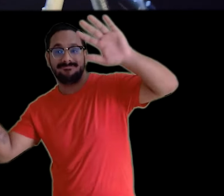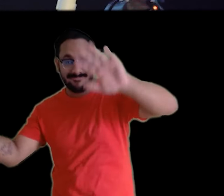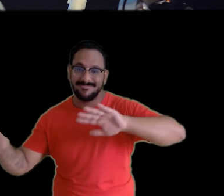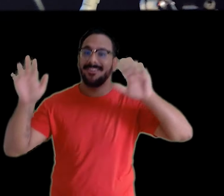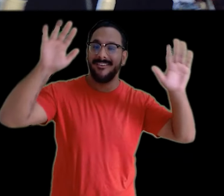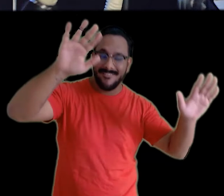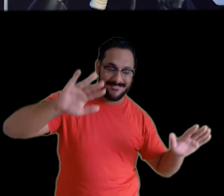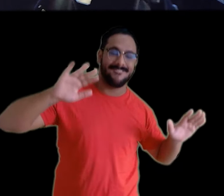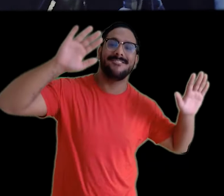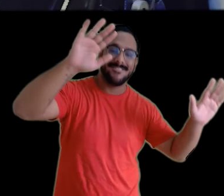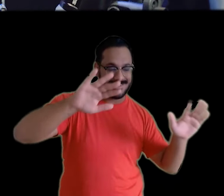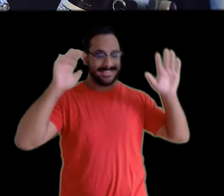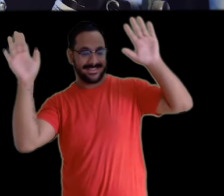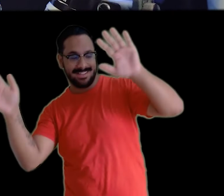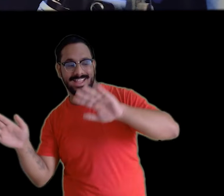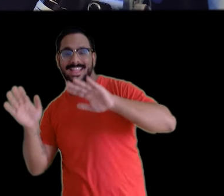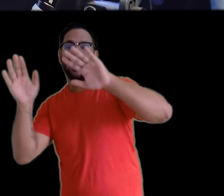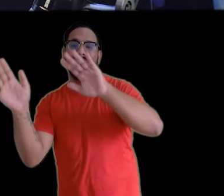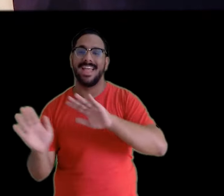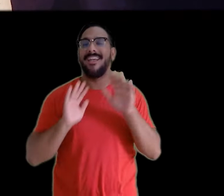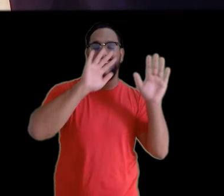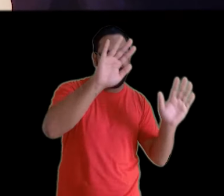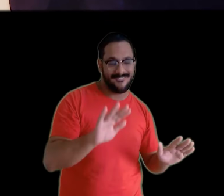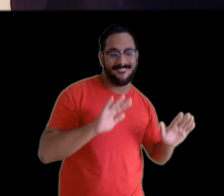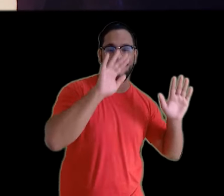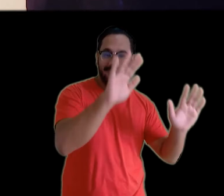Hey! Oh! Hey! Cutuca ali!